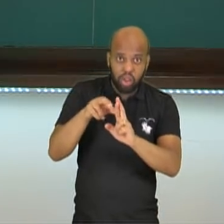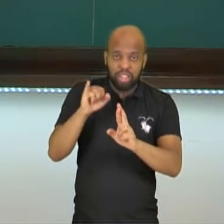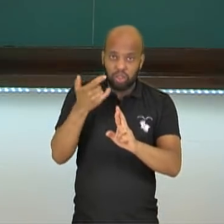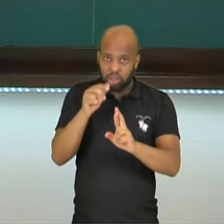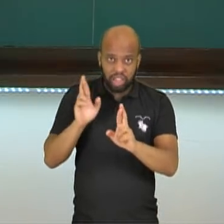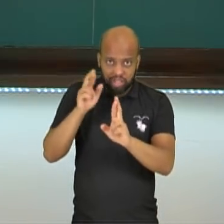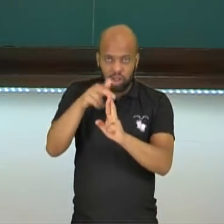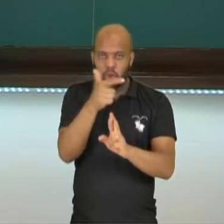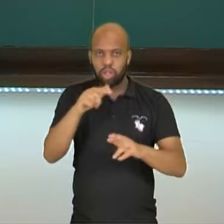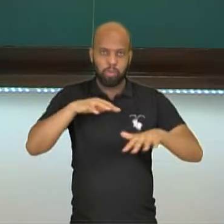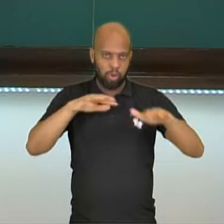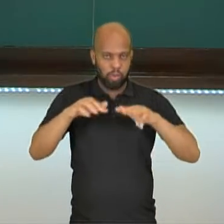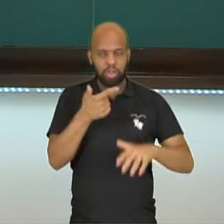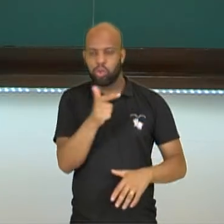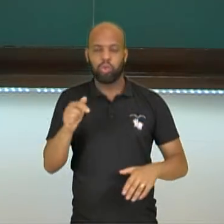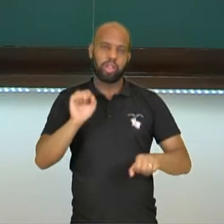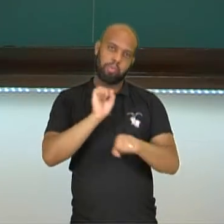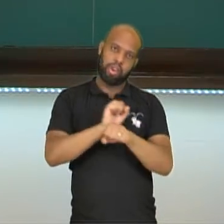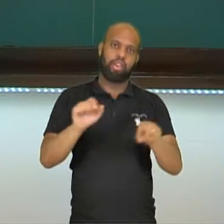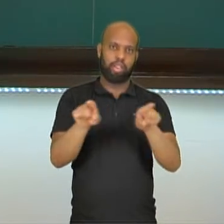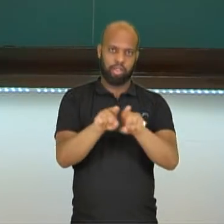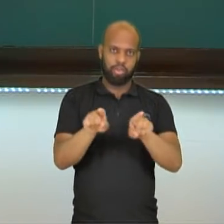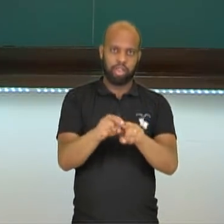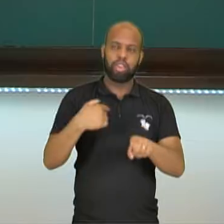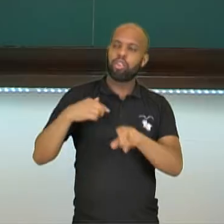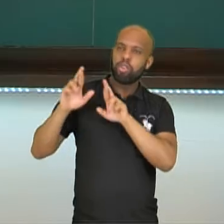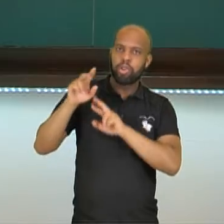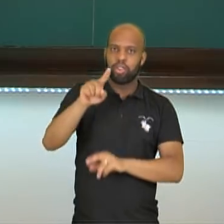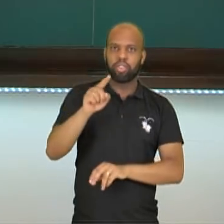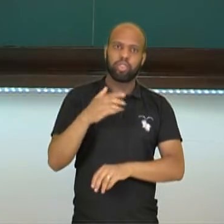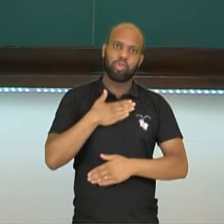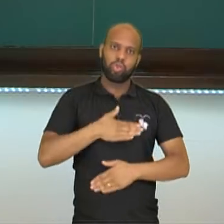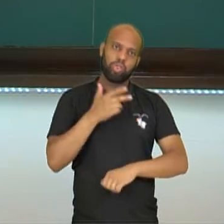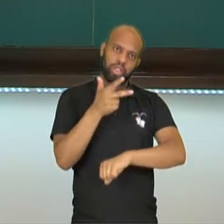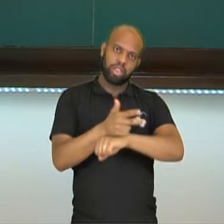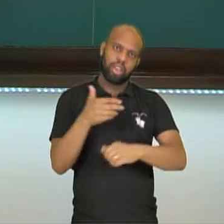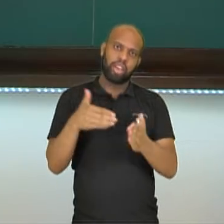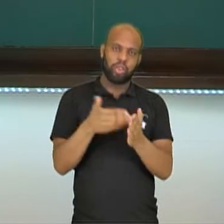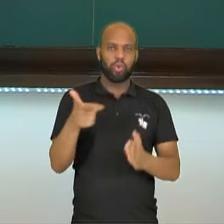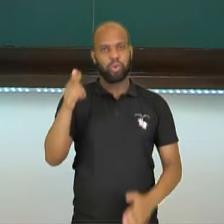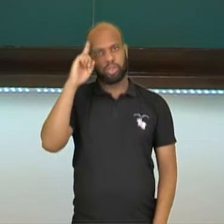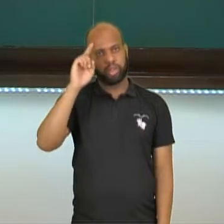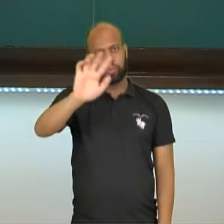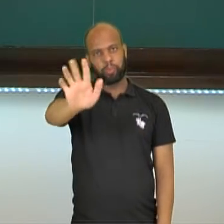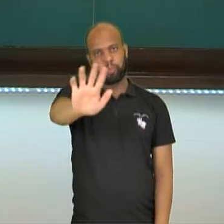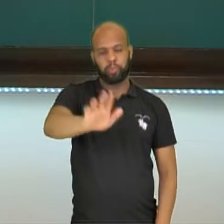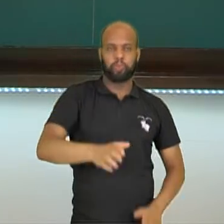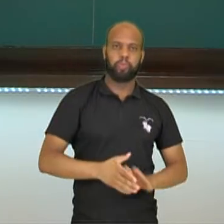existir repouso. Espero que tenham gostado desse vídeo e até mais!